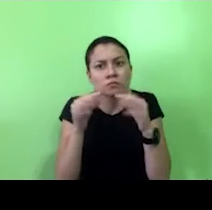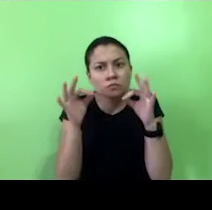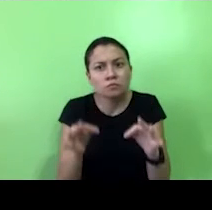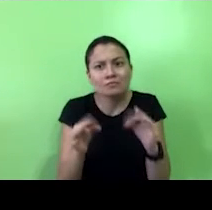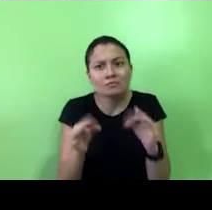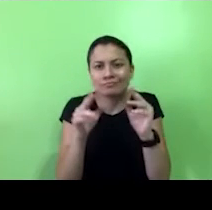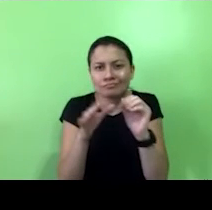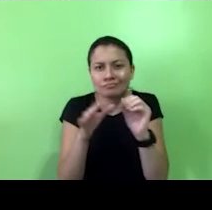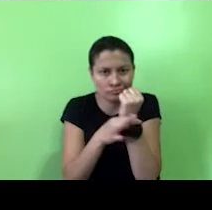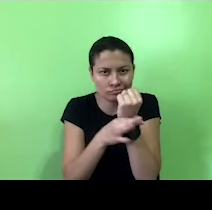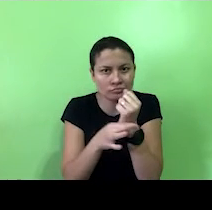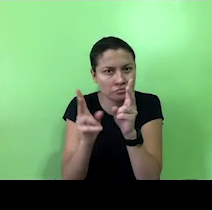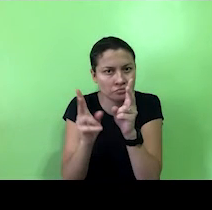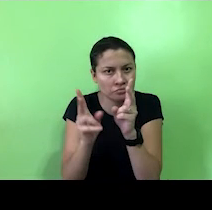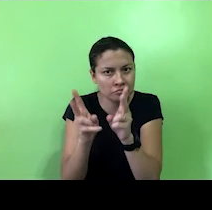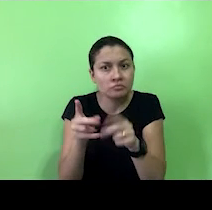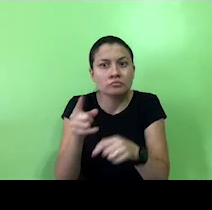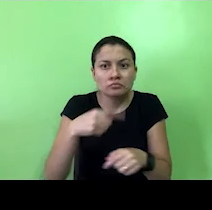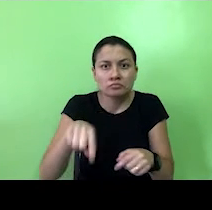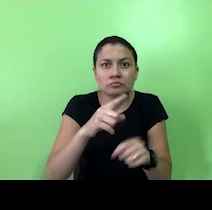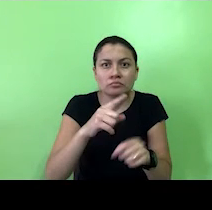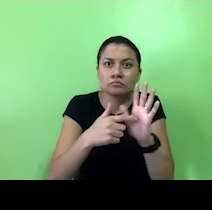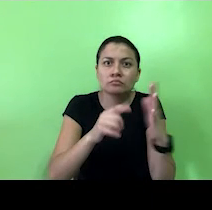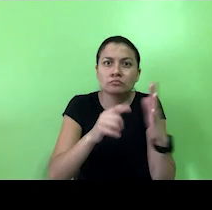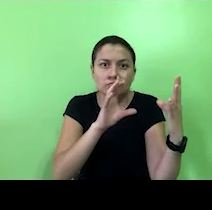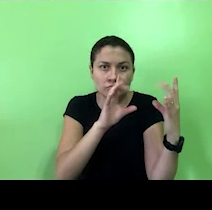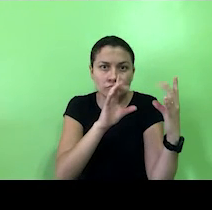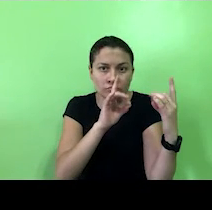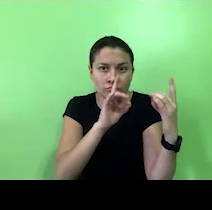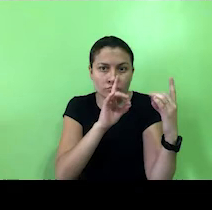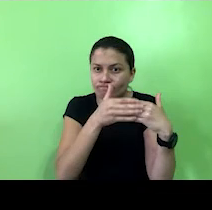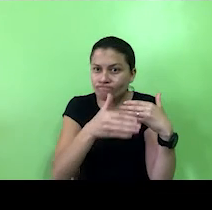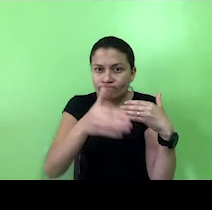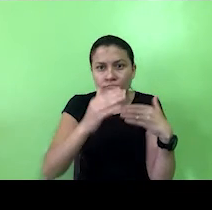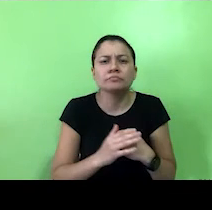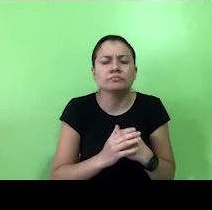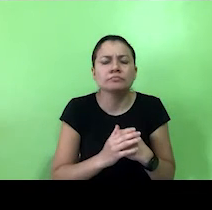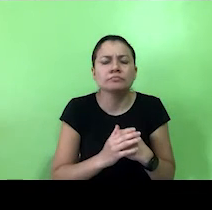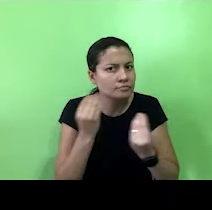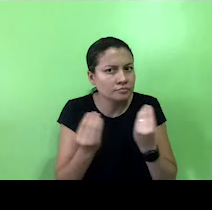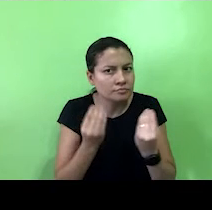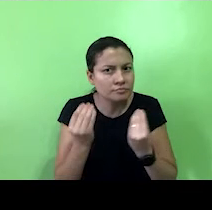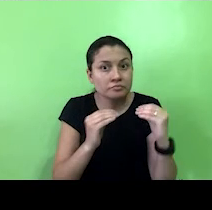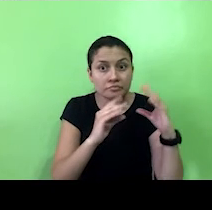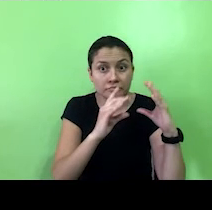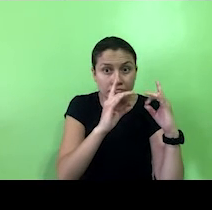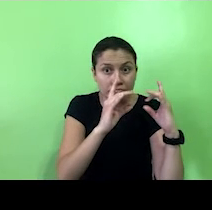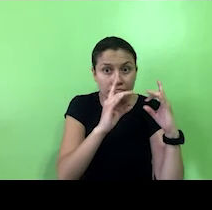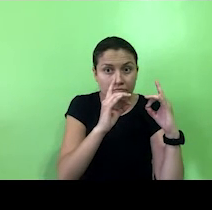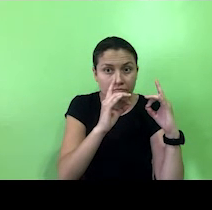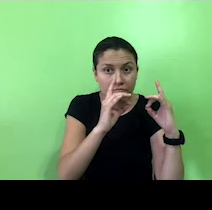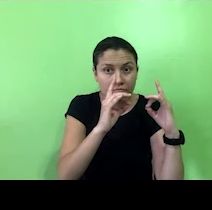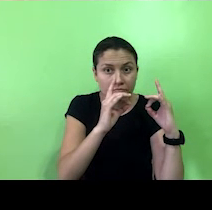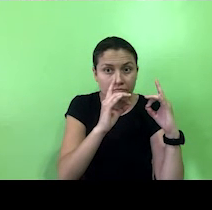ir adiante, a gente estabeleceu um processo de feedback constante. Então, e esse feedback constante aconteceu de diversas maneiras.